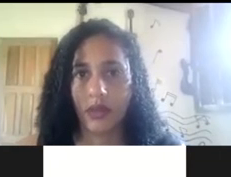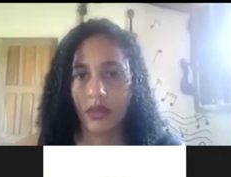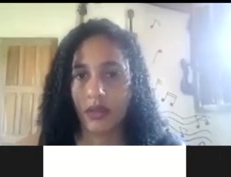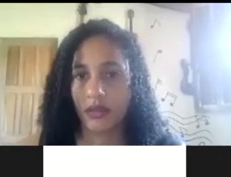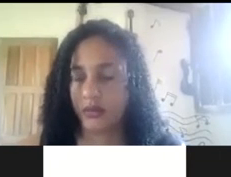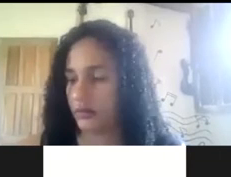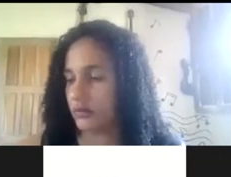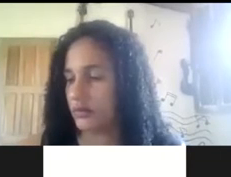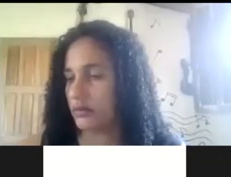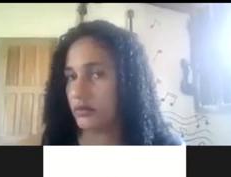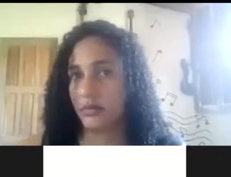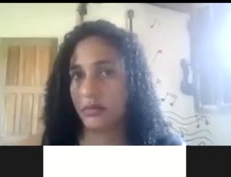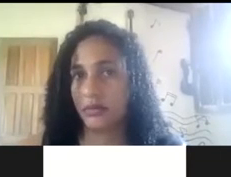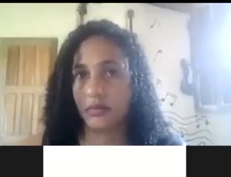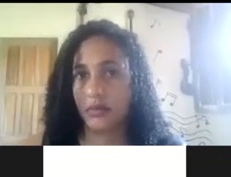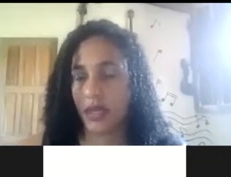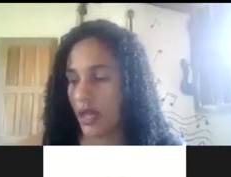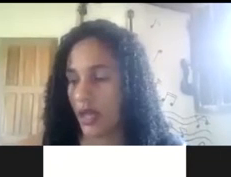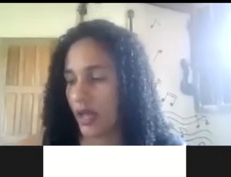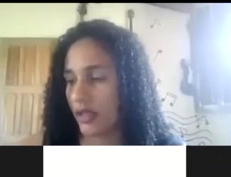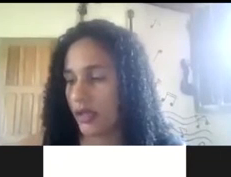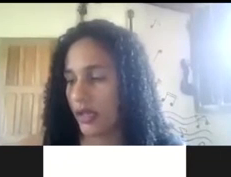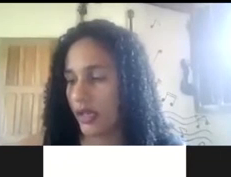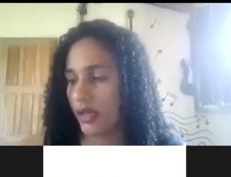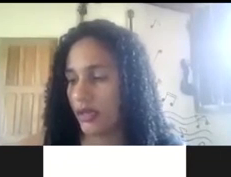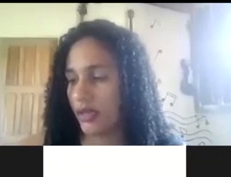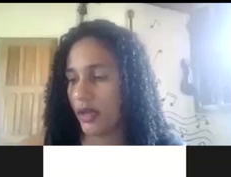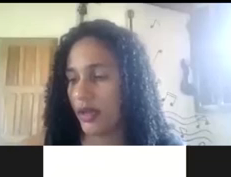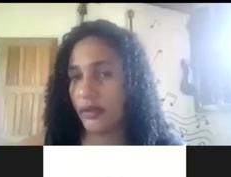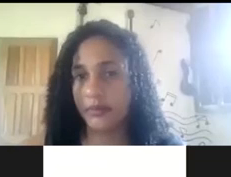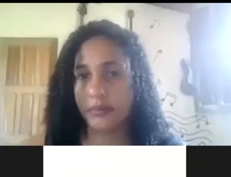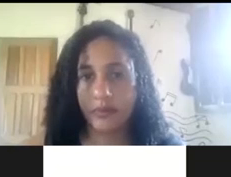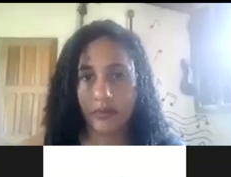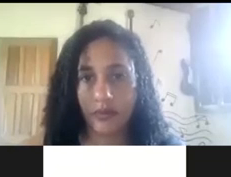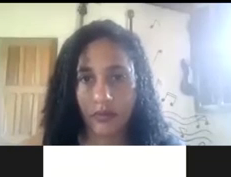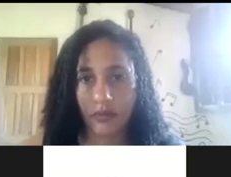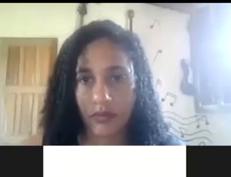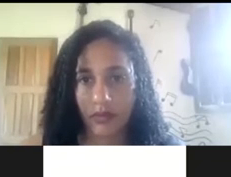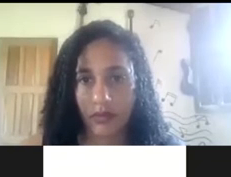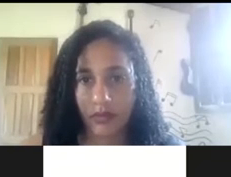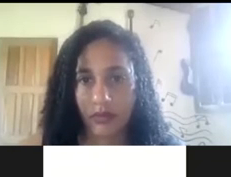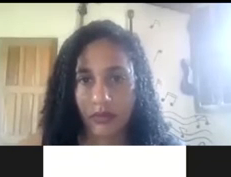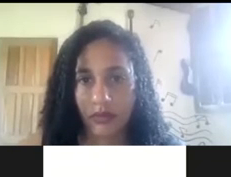De lugar para ir para um lugar mais bonito, porque Alan, aproveitar a paisagem. Érica.